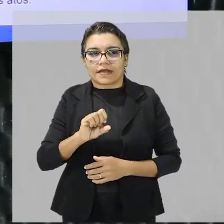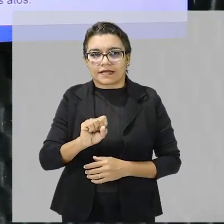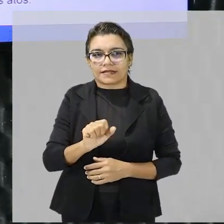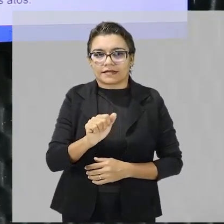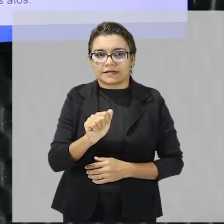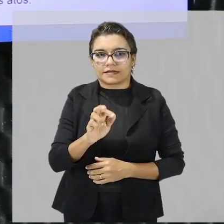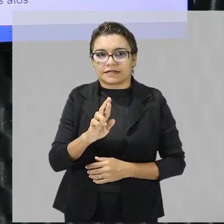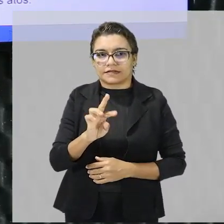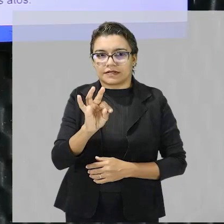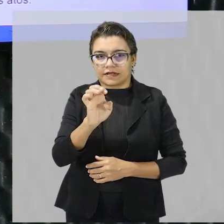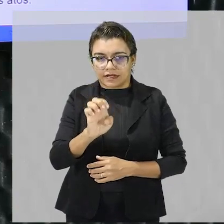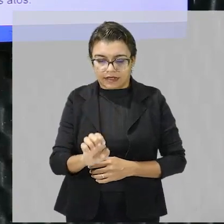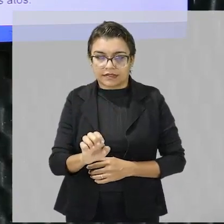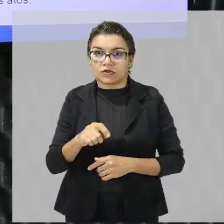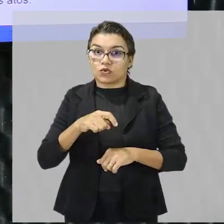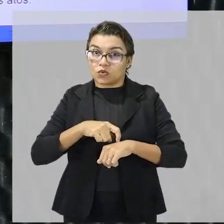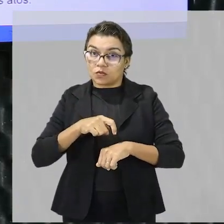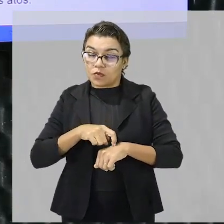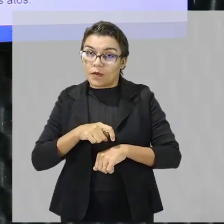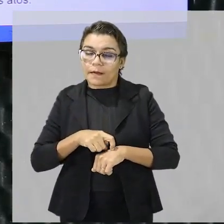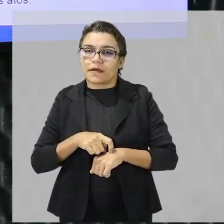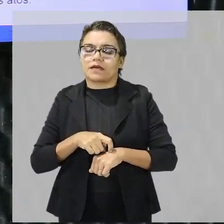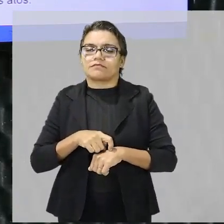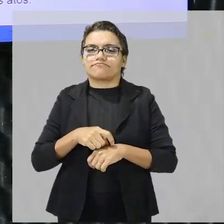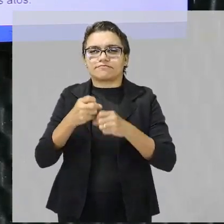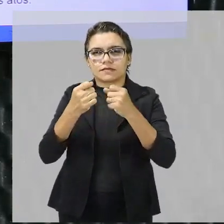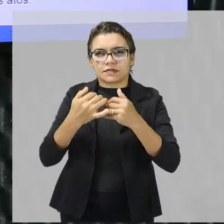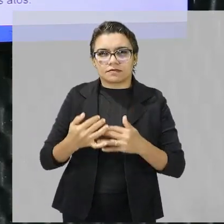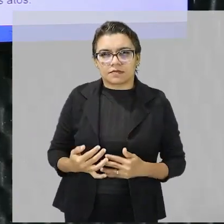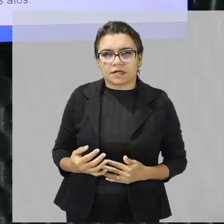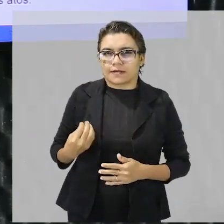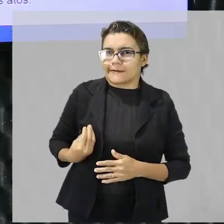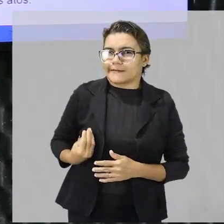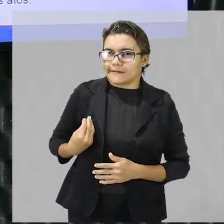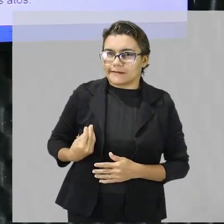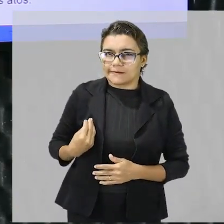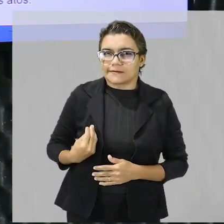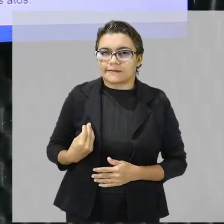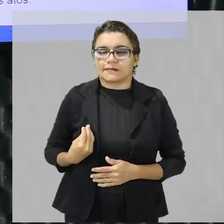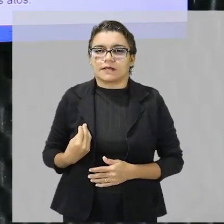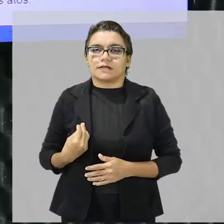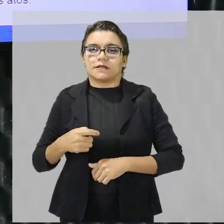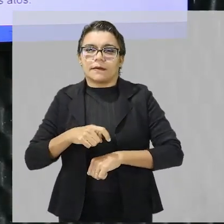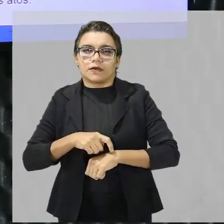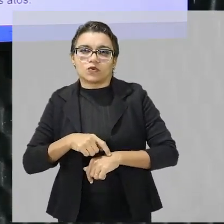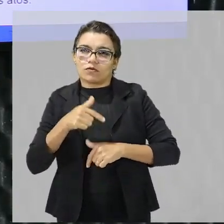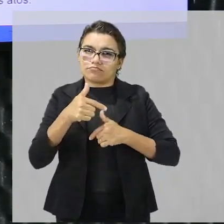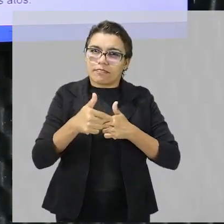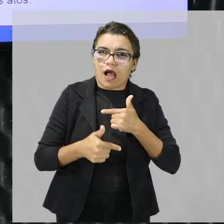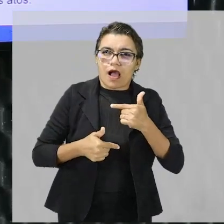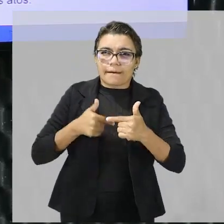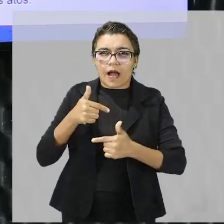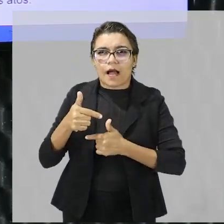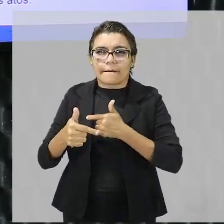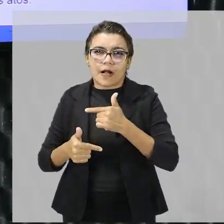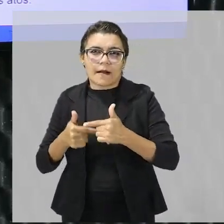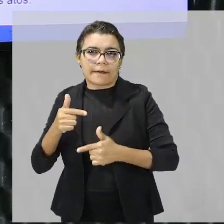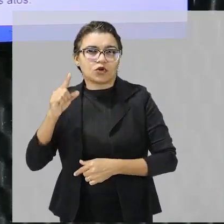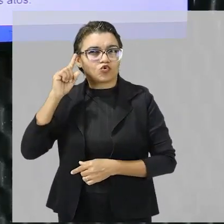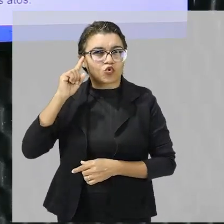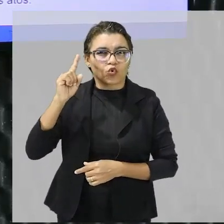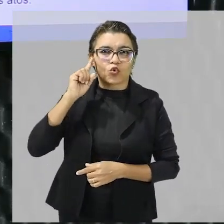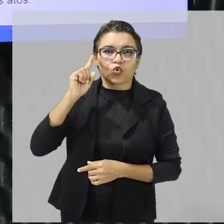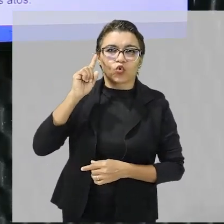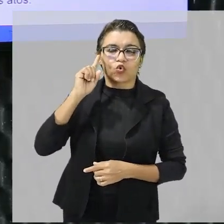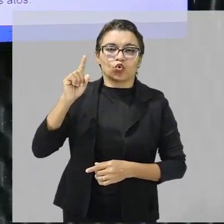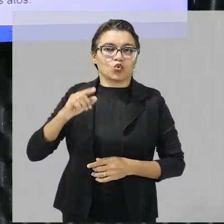existência, enquanto fazer de si mesmo, enquanto aquele que trabalha, aquele que está no cotidiano,